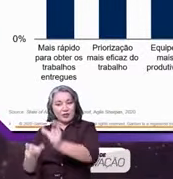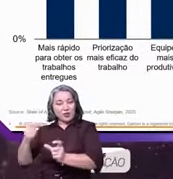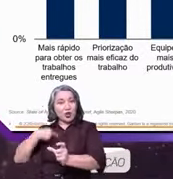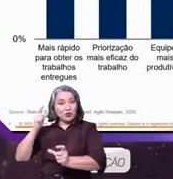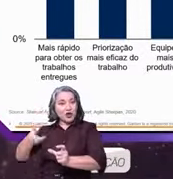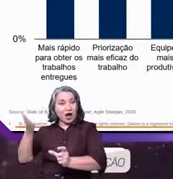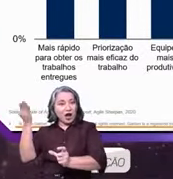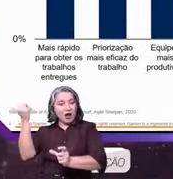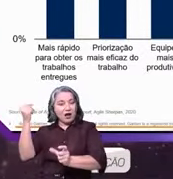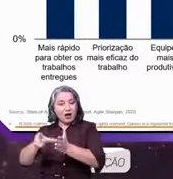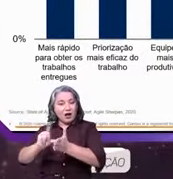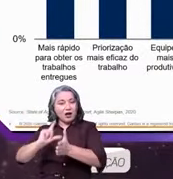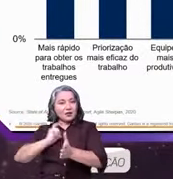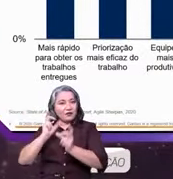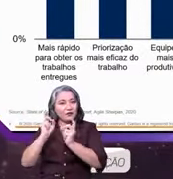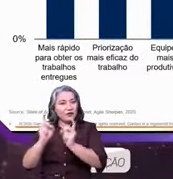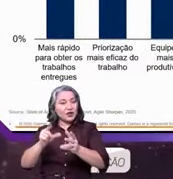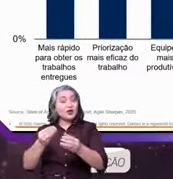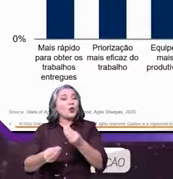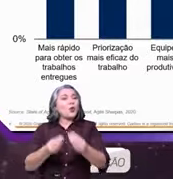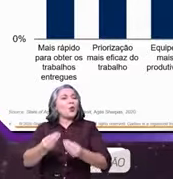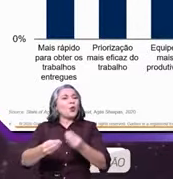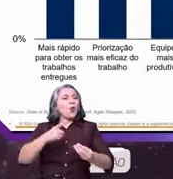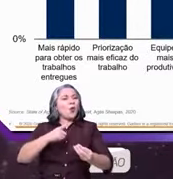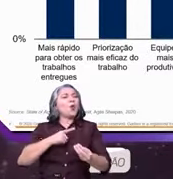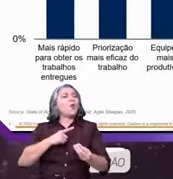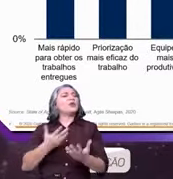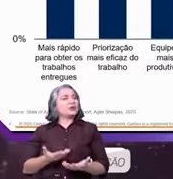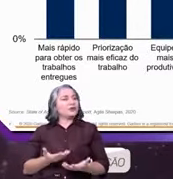o que eles faziam toda, o que claramente.